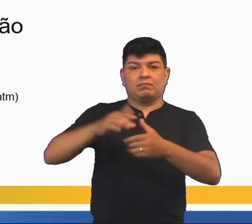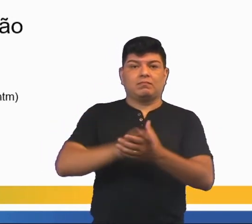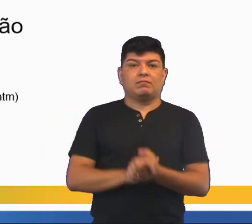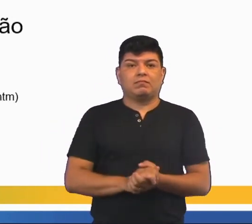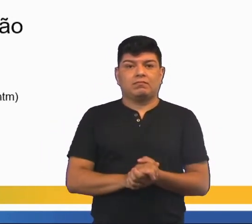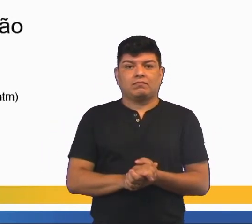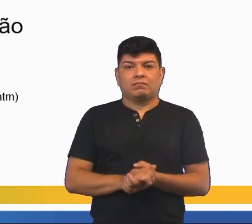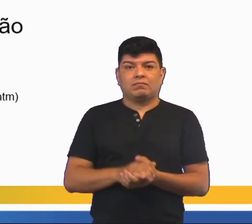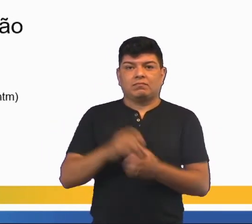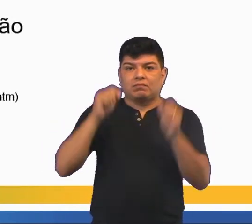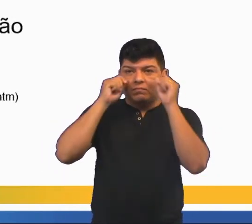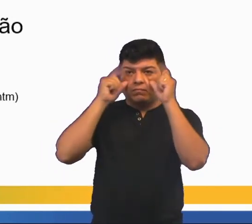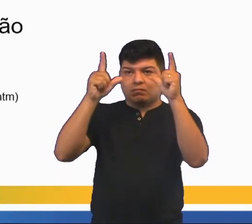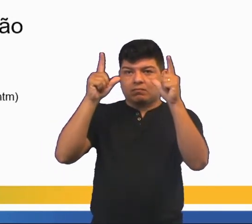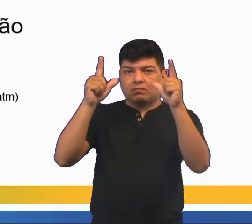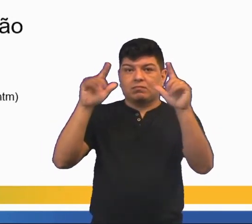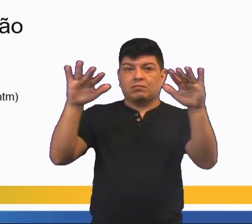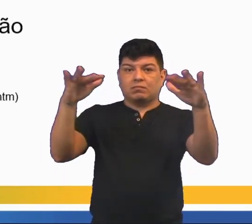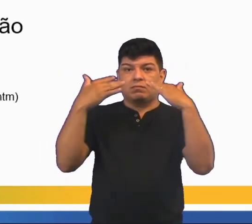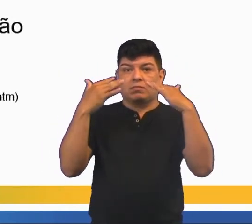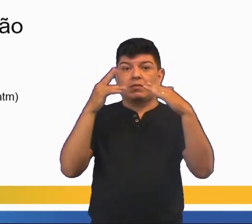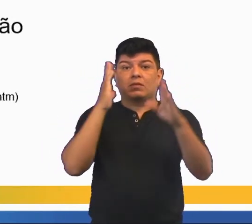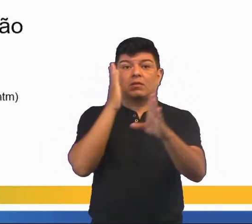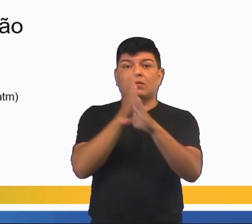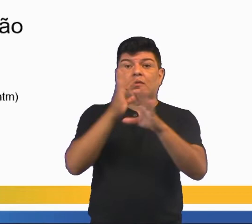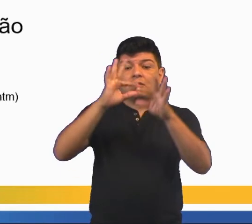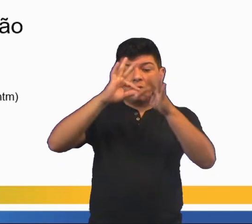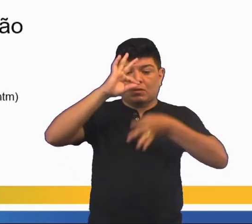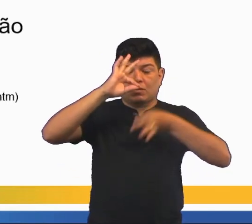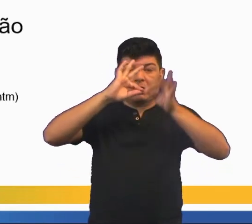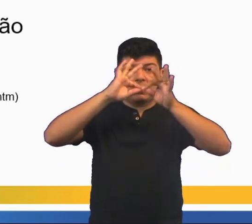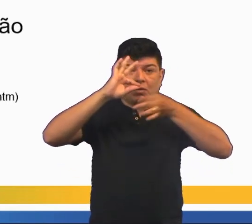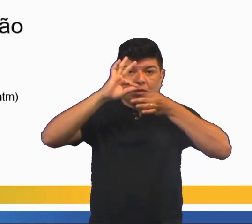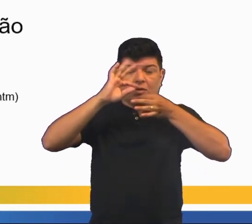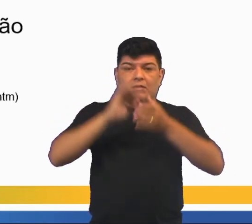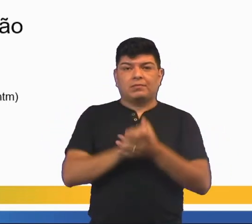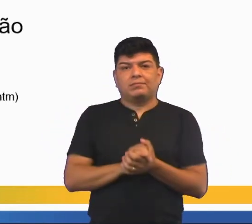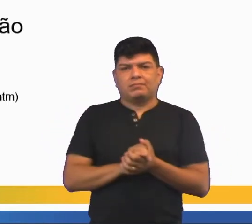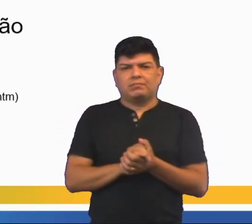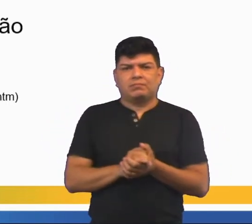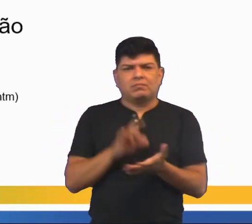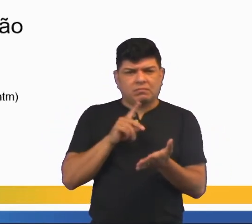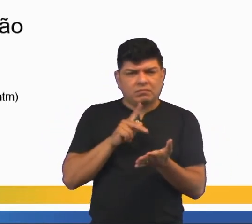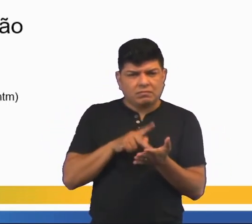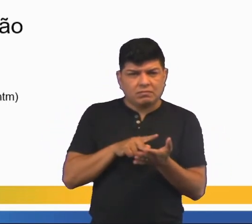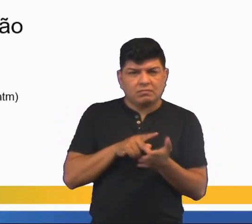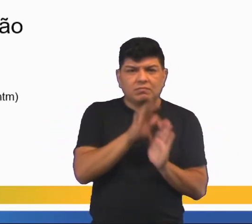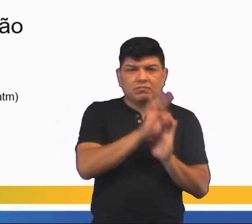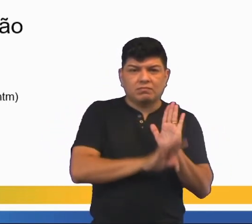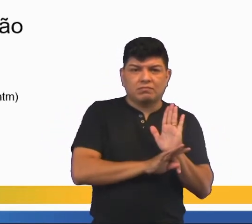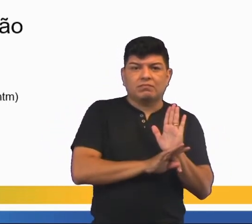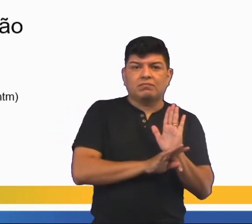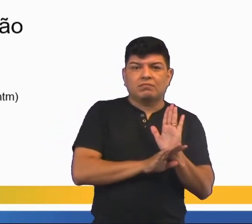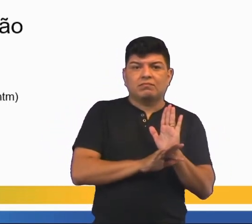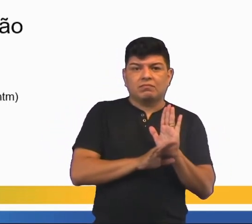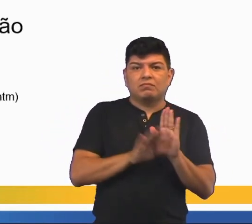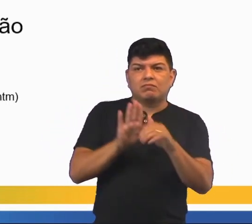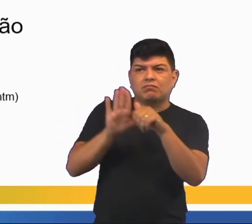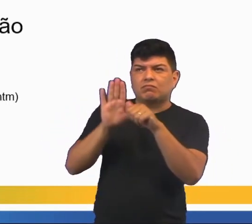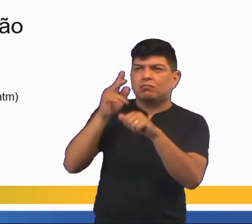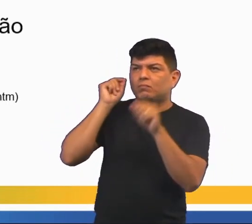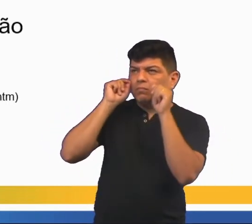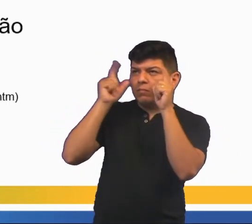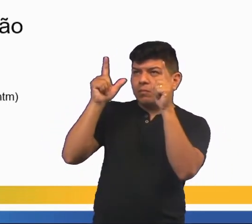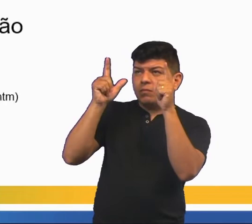fragmento. Sua atenção foi capturada por um cacho de uvas. Não foi capturada, segundo o texto, ela não chamou a